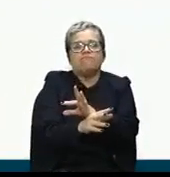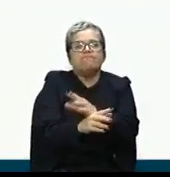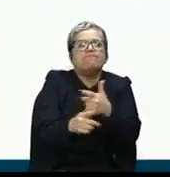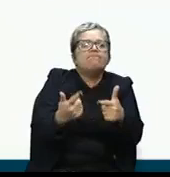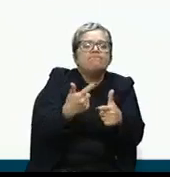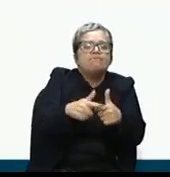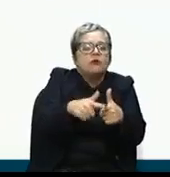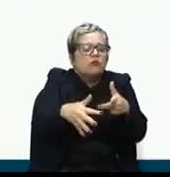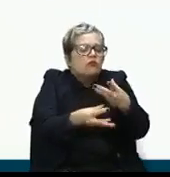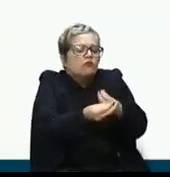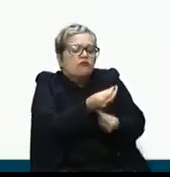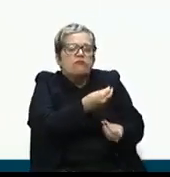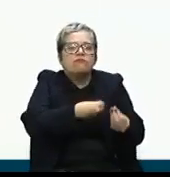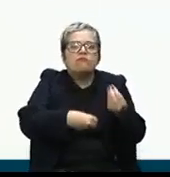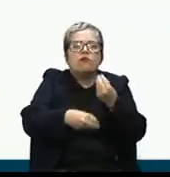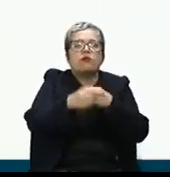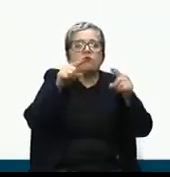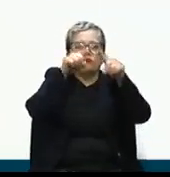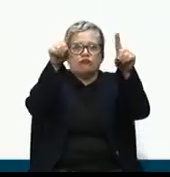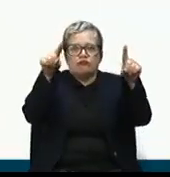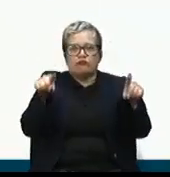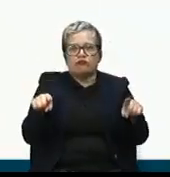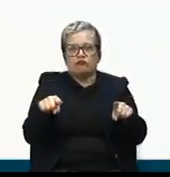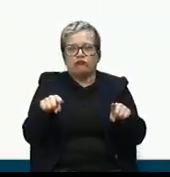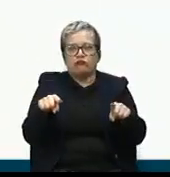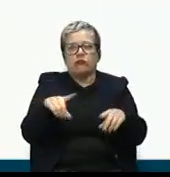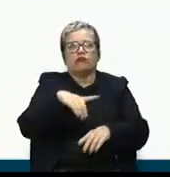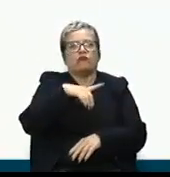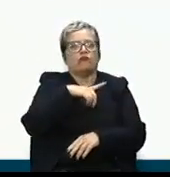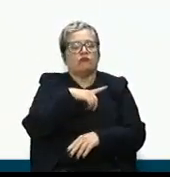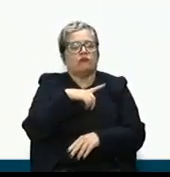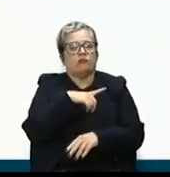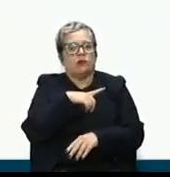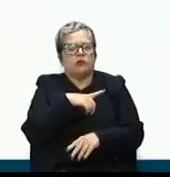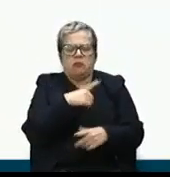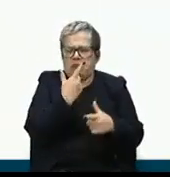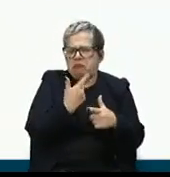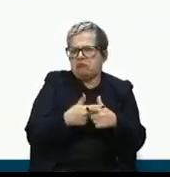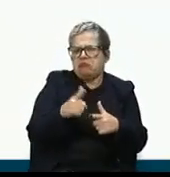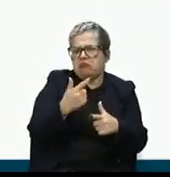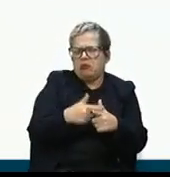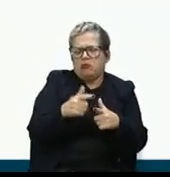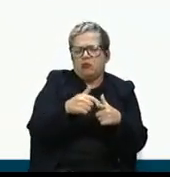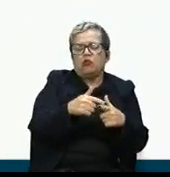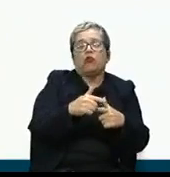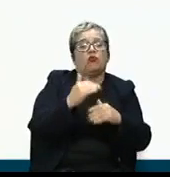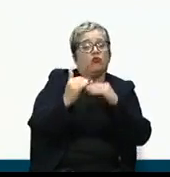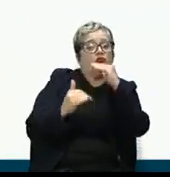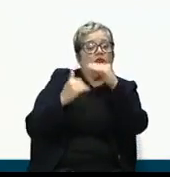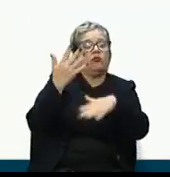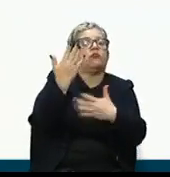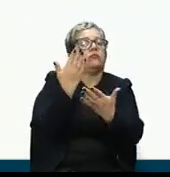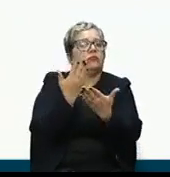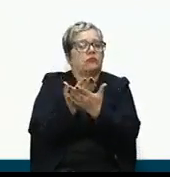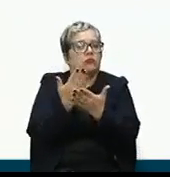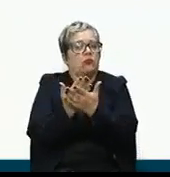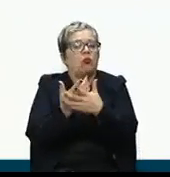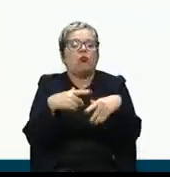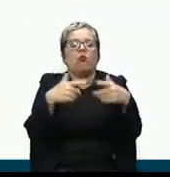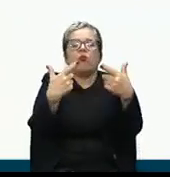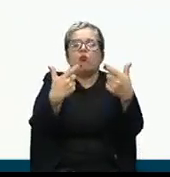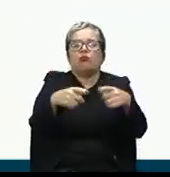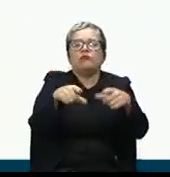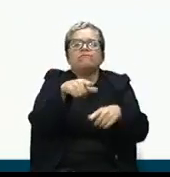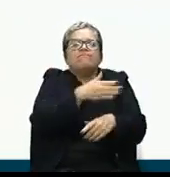que envolvem as matrizes. Então, nós vamos ter algumas problemáticas no desenvolvimento da aula, na qual vocês